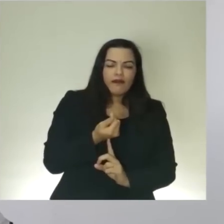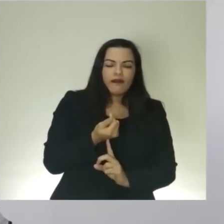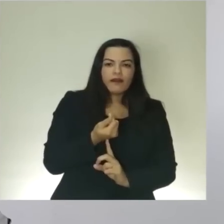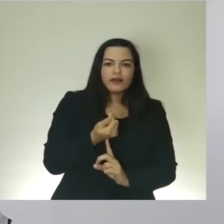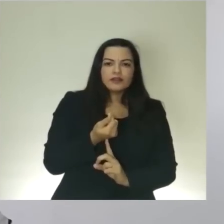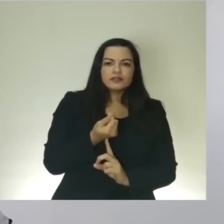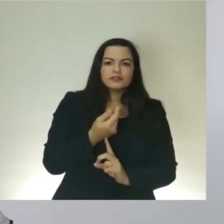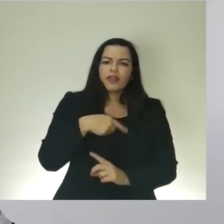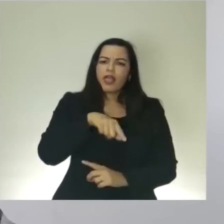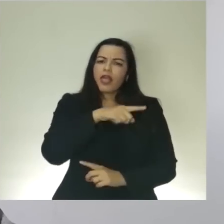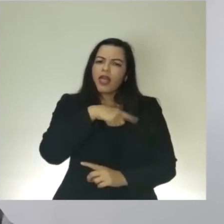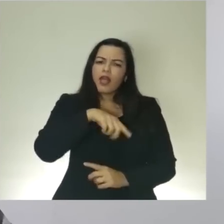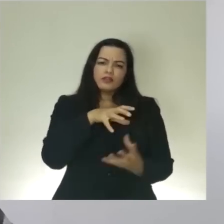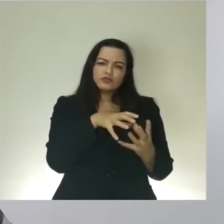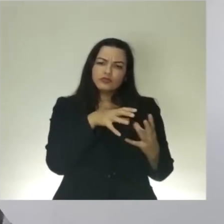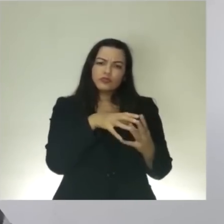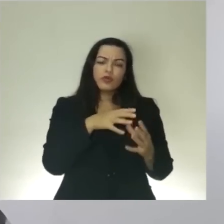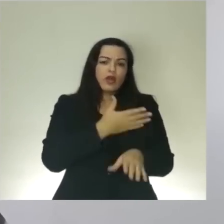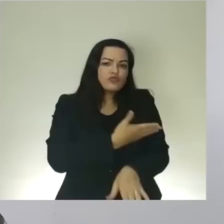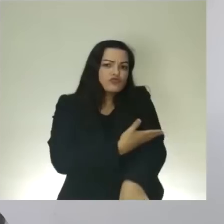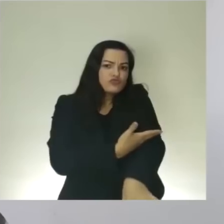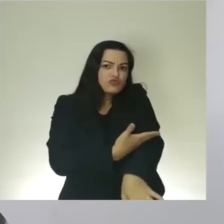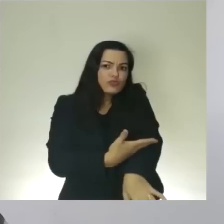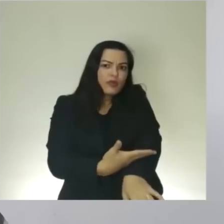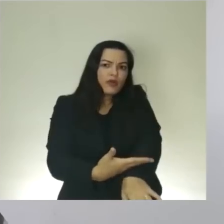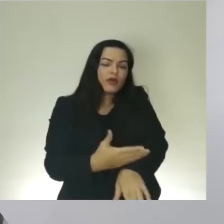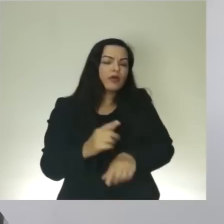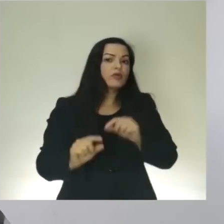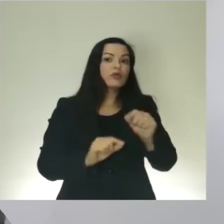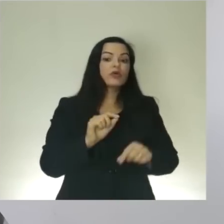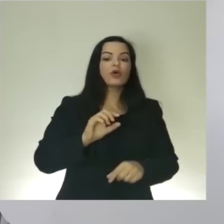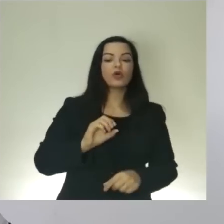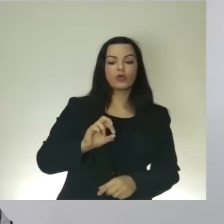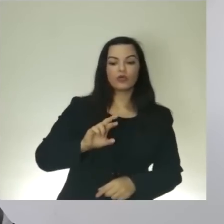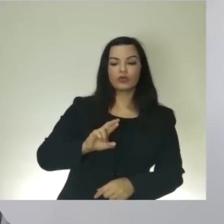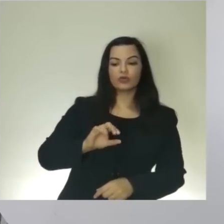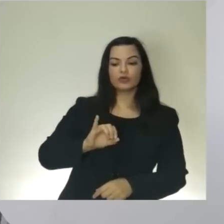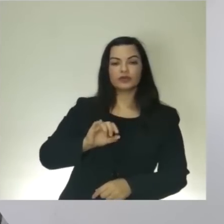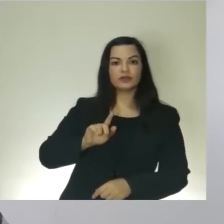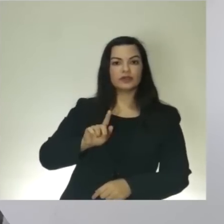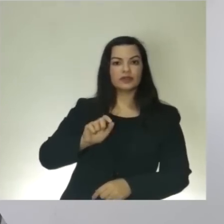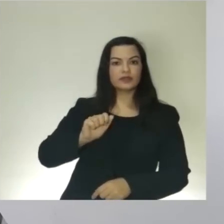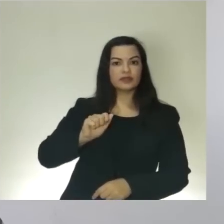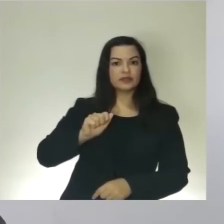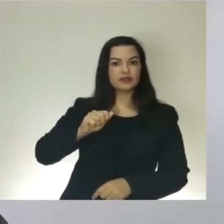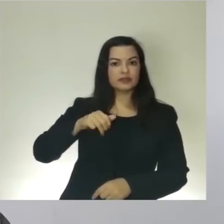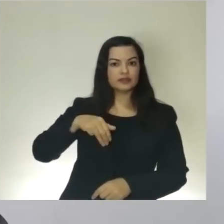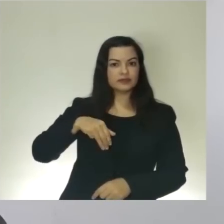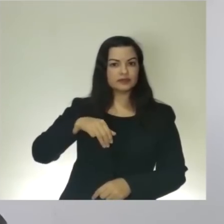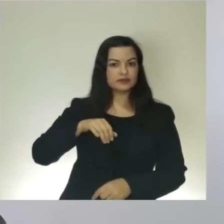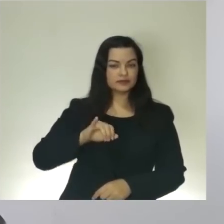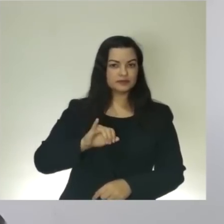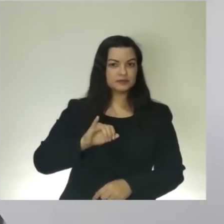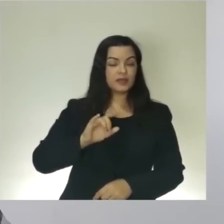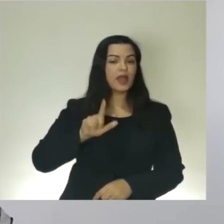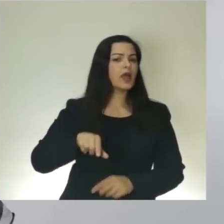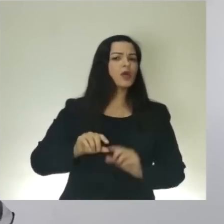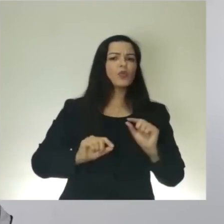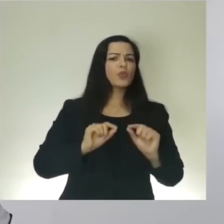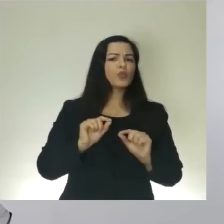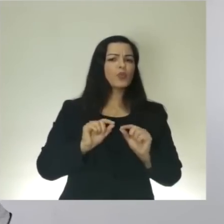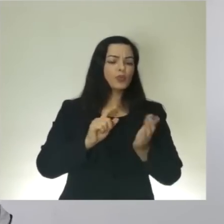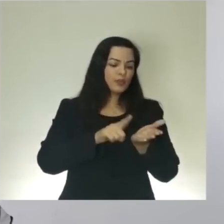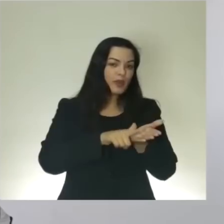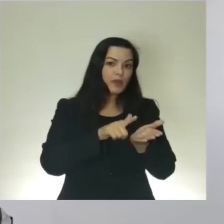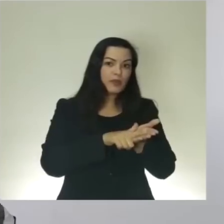entre eles, que é o origami. Você já ouviu falar? São as dobraduras feitas com papel,